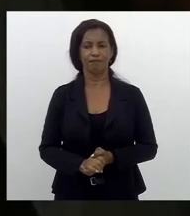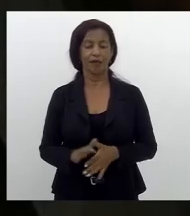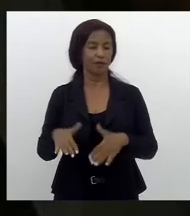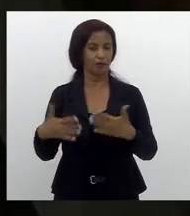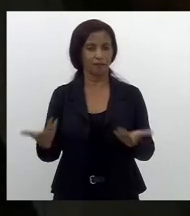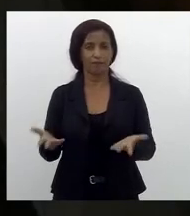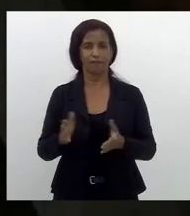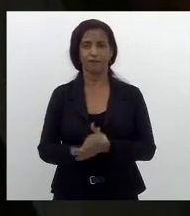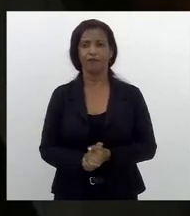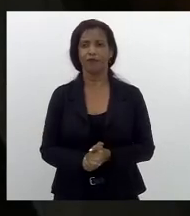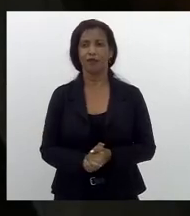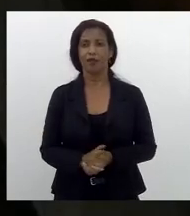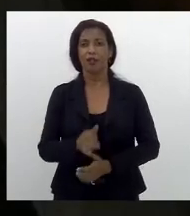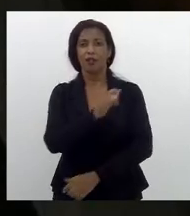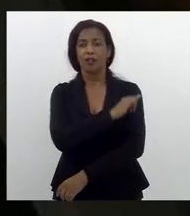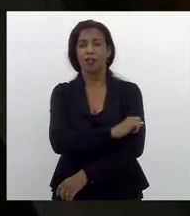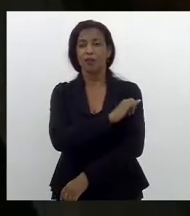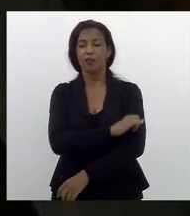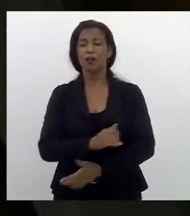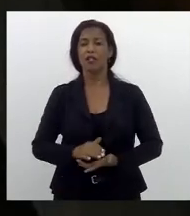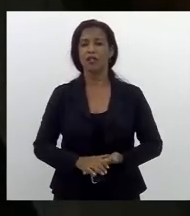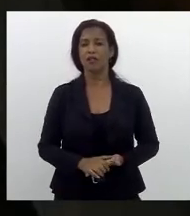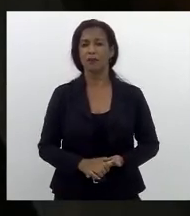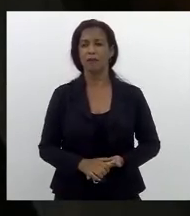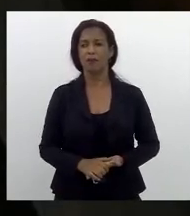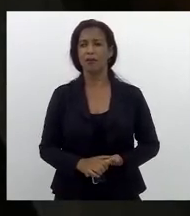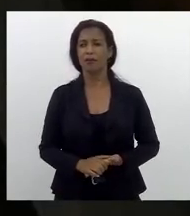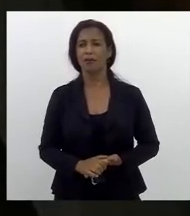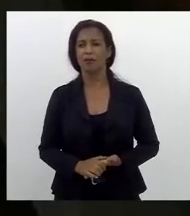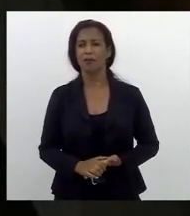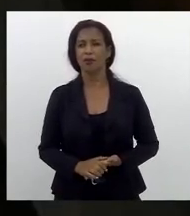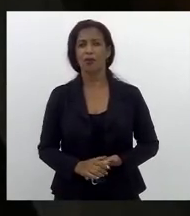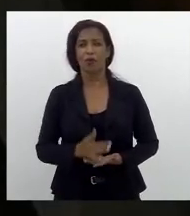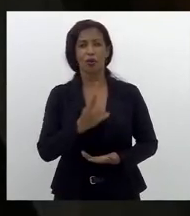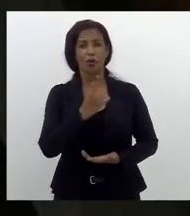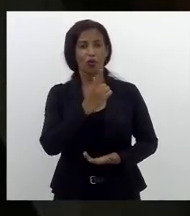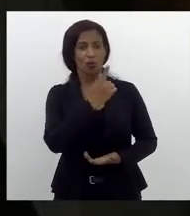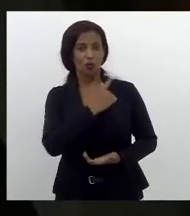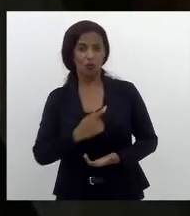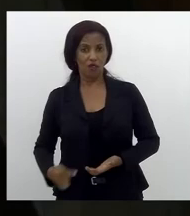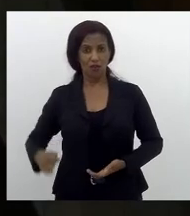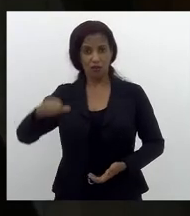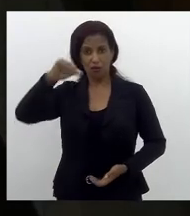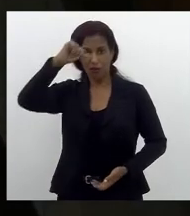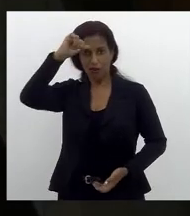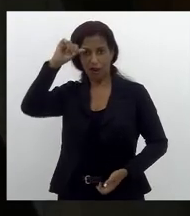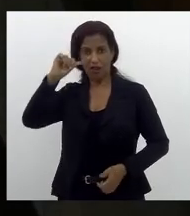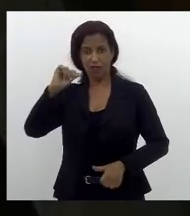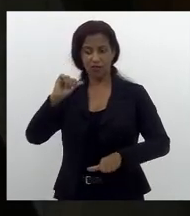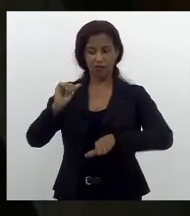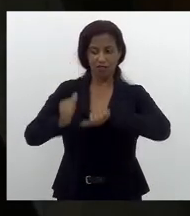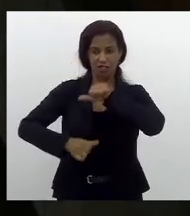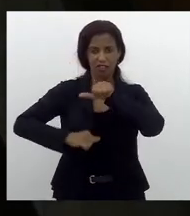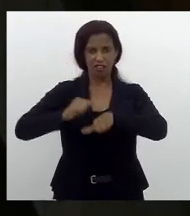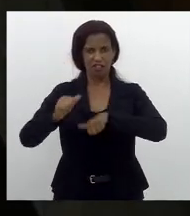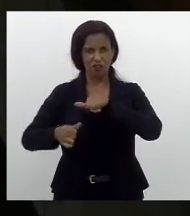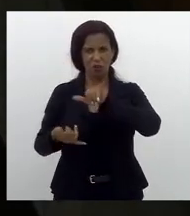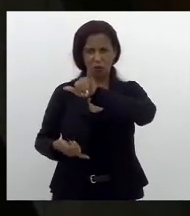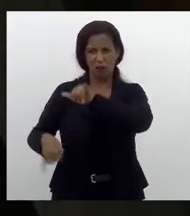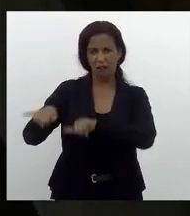enfim. No Rio de Janeiro, o governo Castro se transformou num laboratório avançado dessa